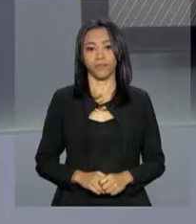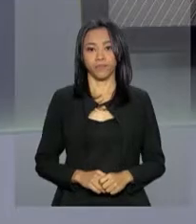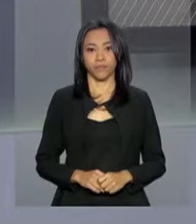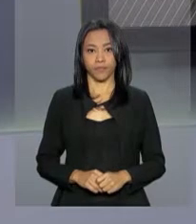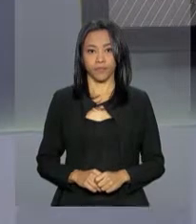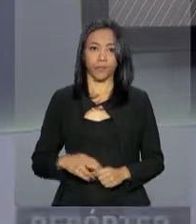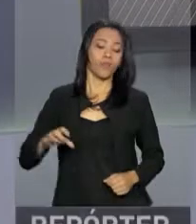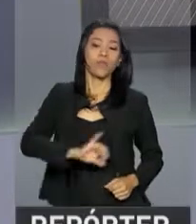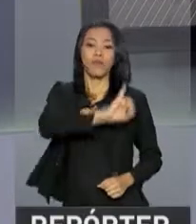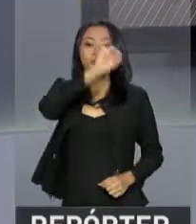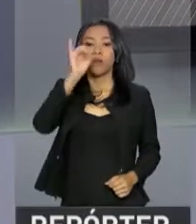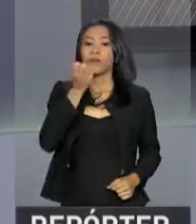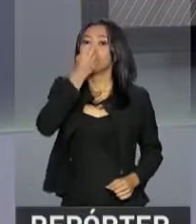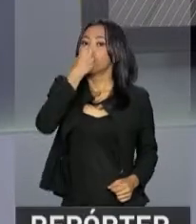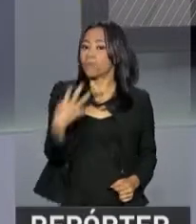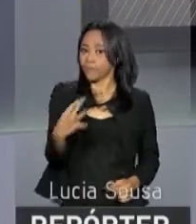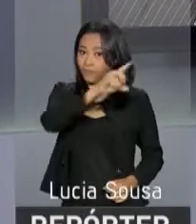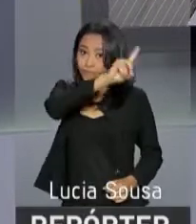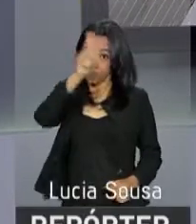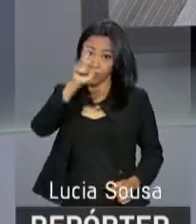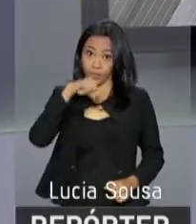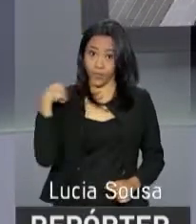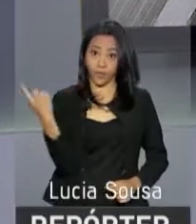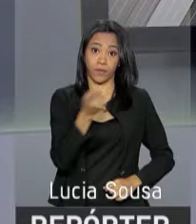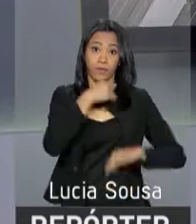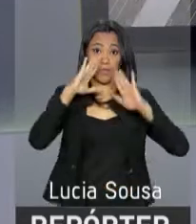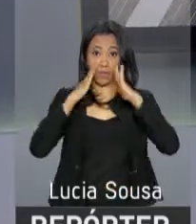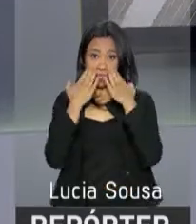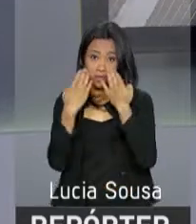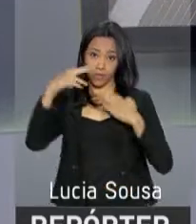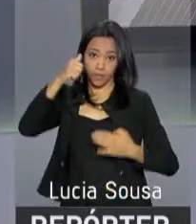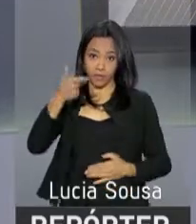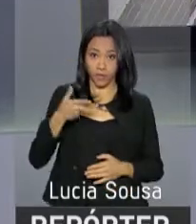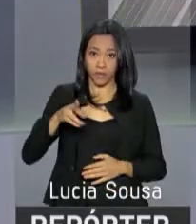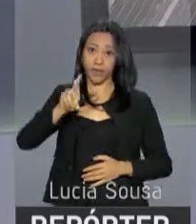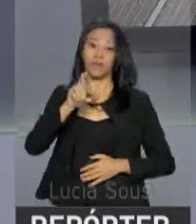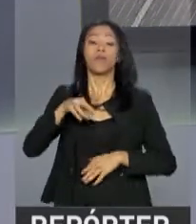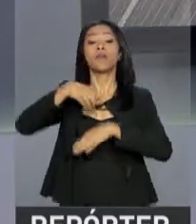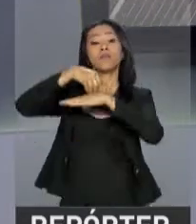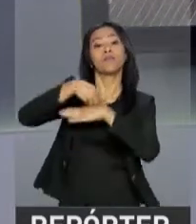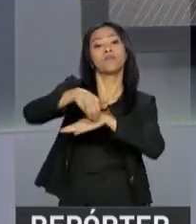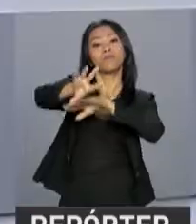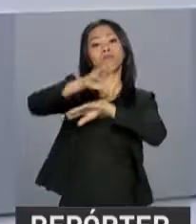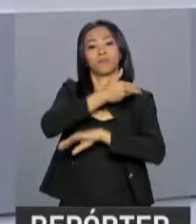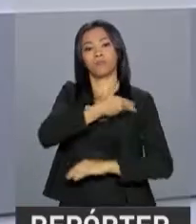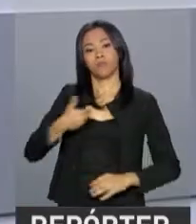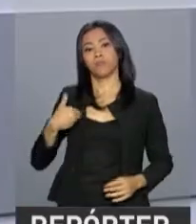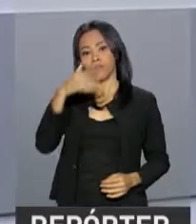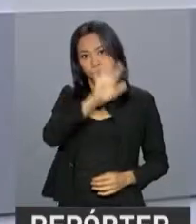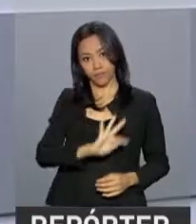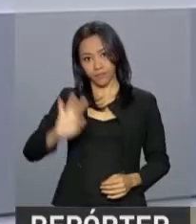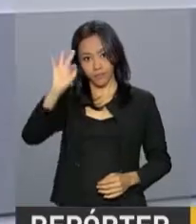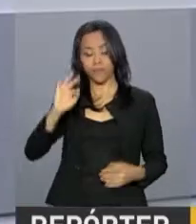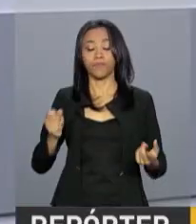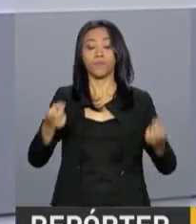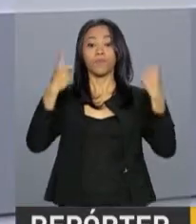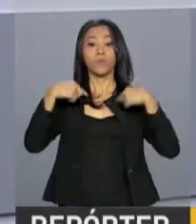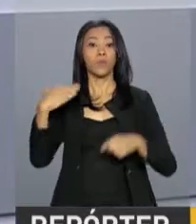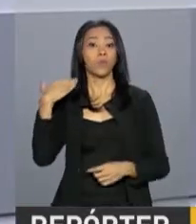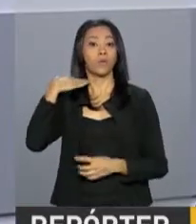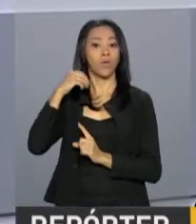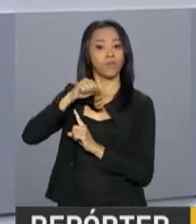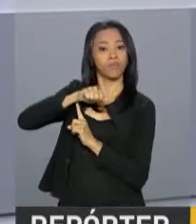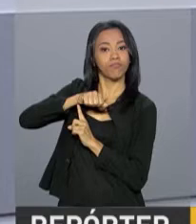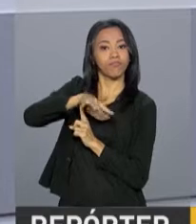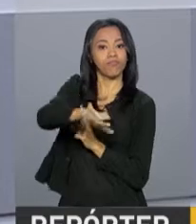olá bom dia estamos de volta com repórter nbr as notícias do governo federal o banco central divulgou